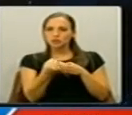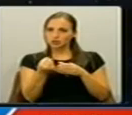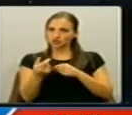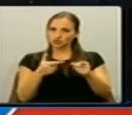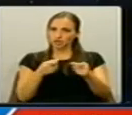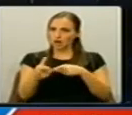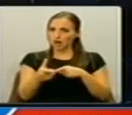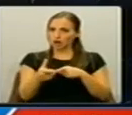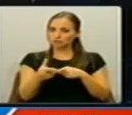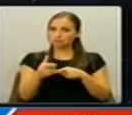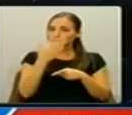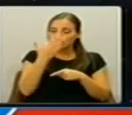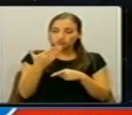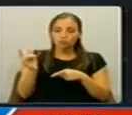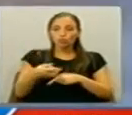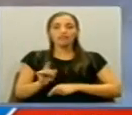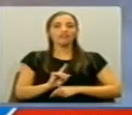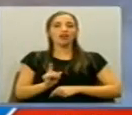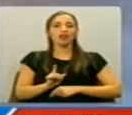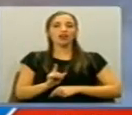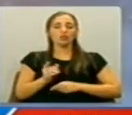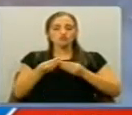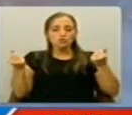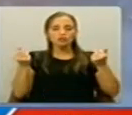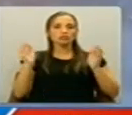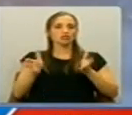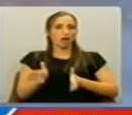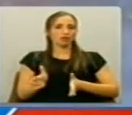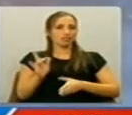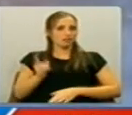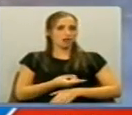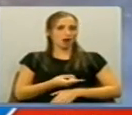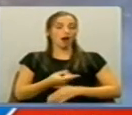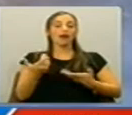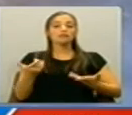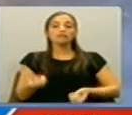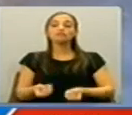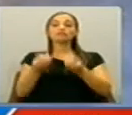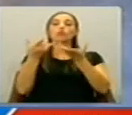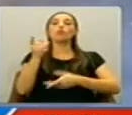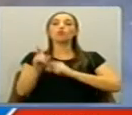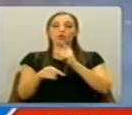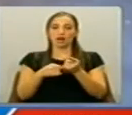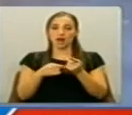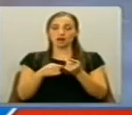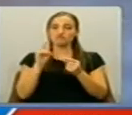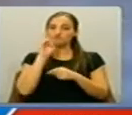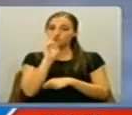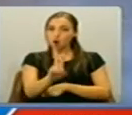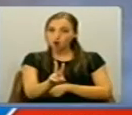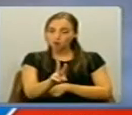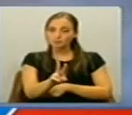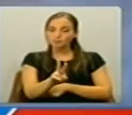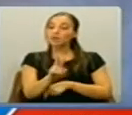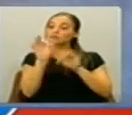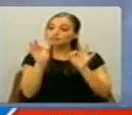teoricamente, já não deveria existir, já deveria ter sido consumido pela estrela. Então, qual é que é a grande revelação do ALMA? É que foram encontradas,